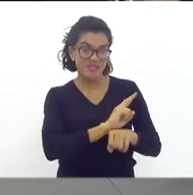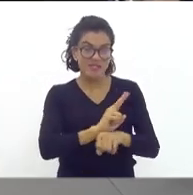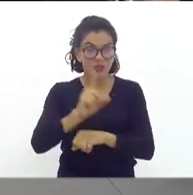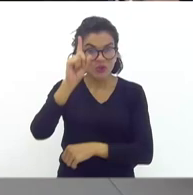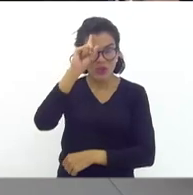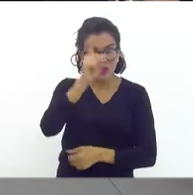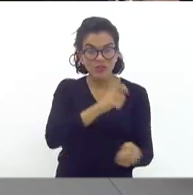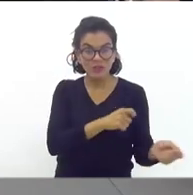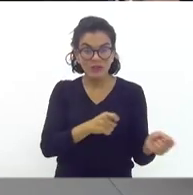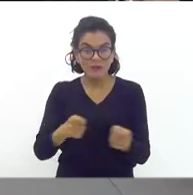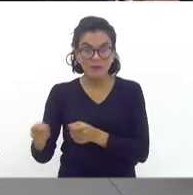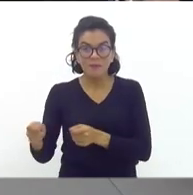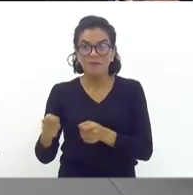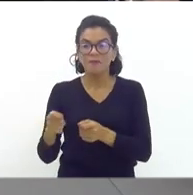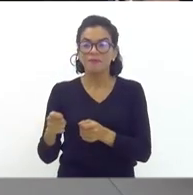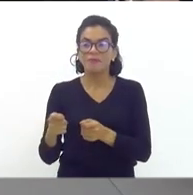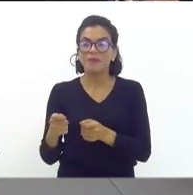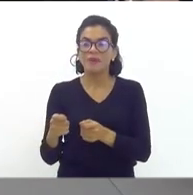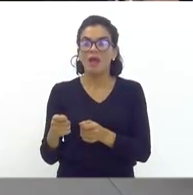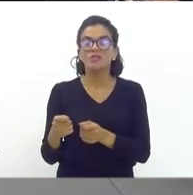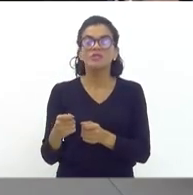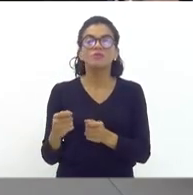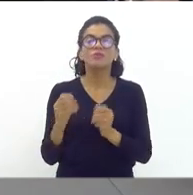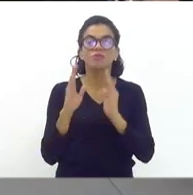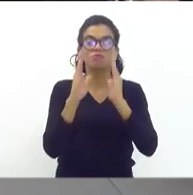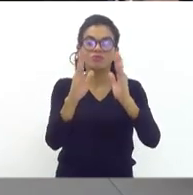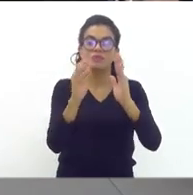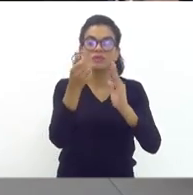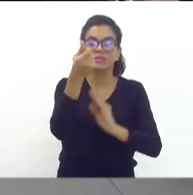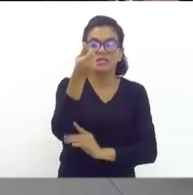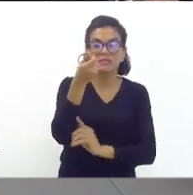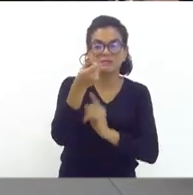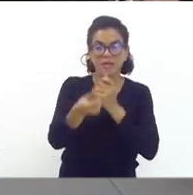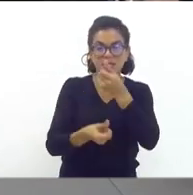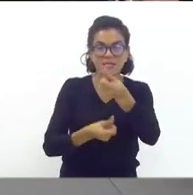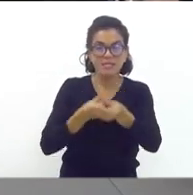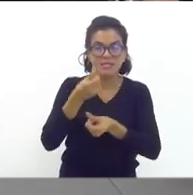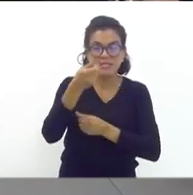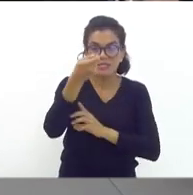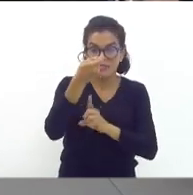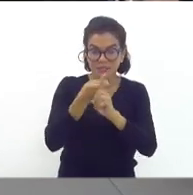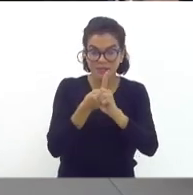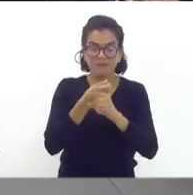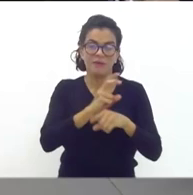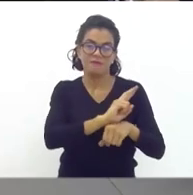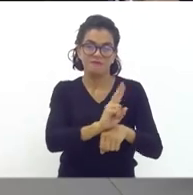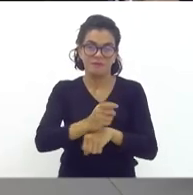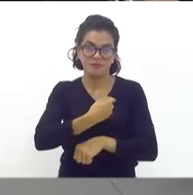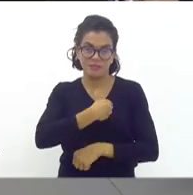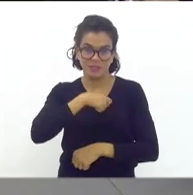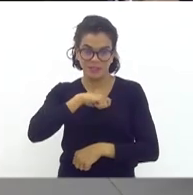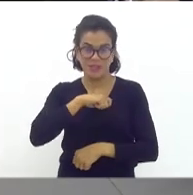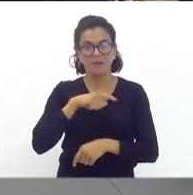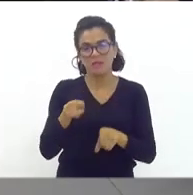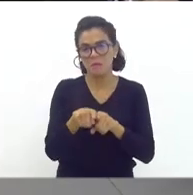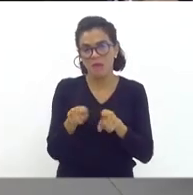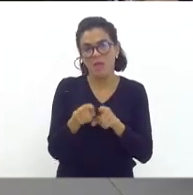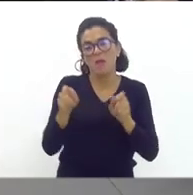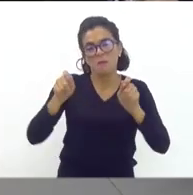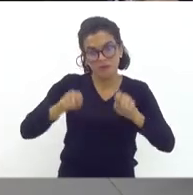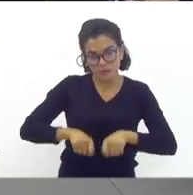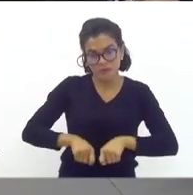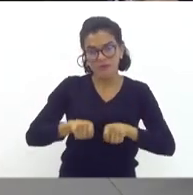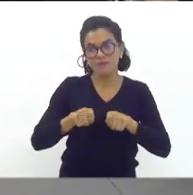a gente fixou um período de seis meses para essas fiscalizações e que a gente entendeu que é plenamente possível